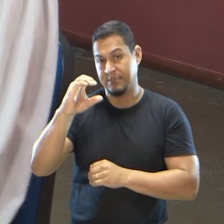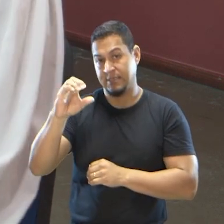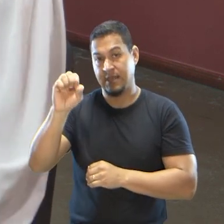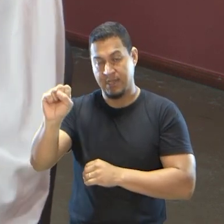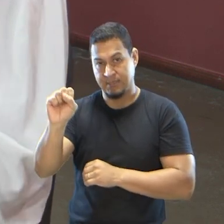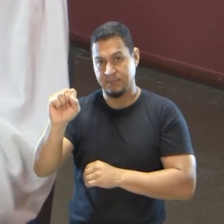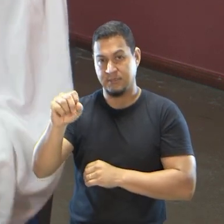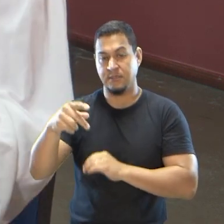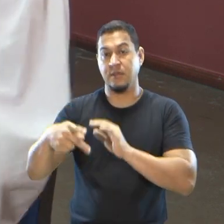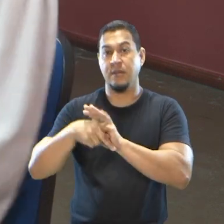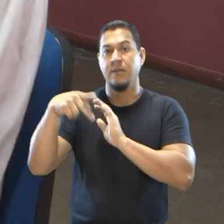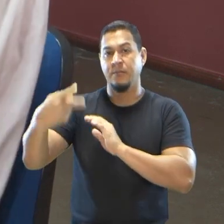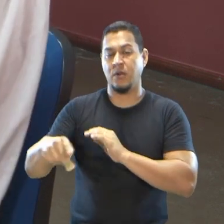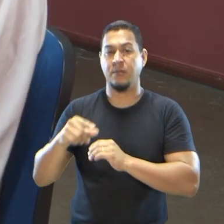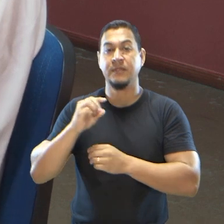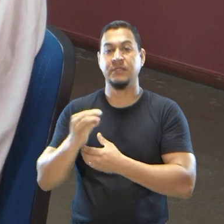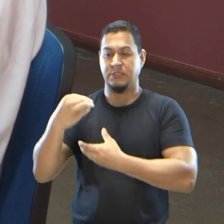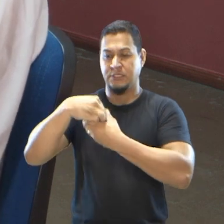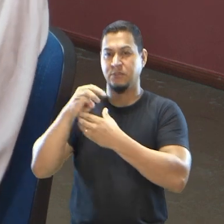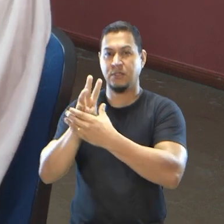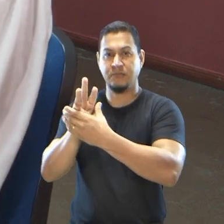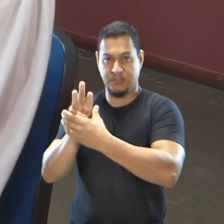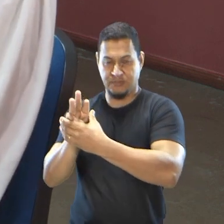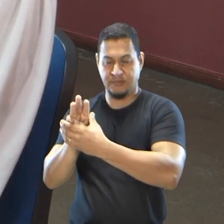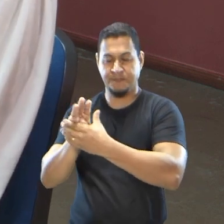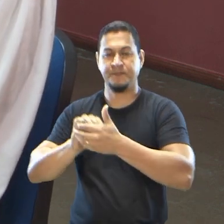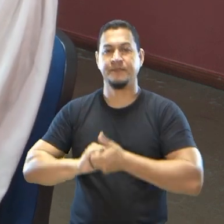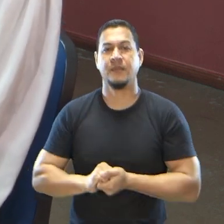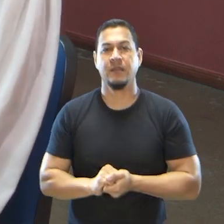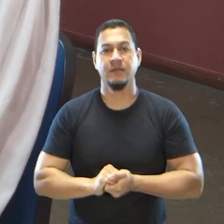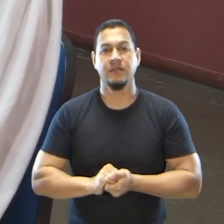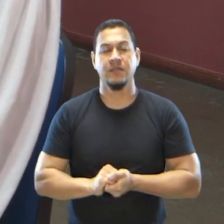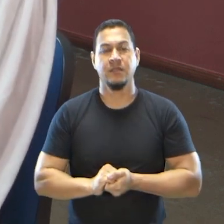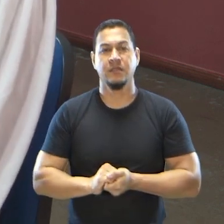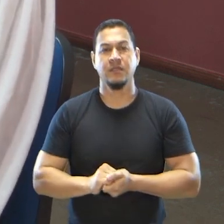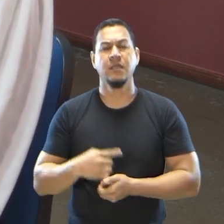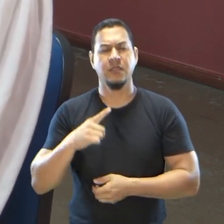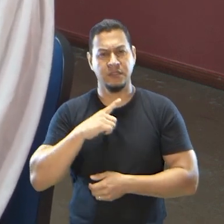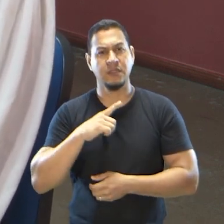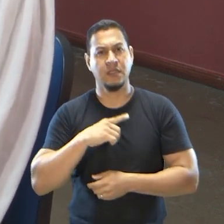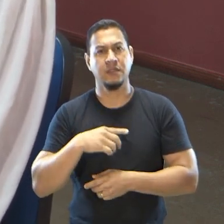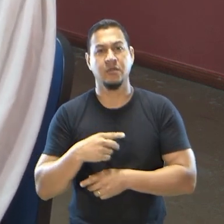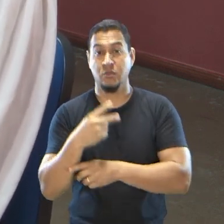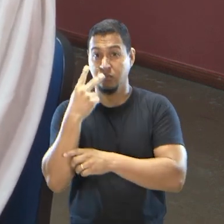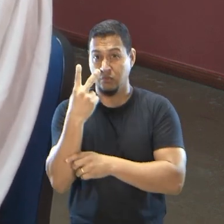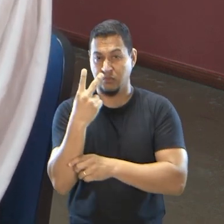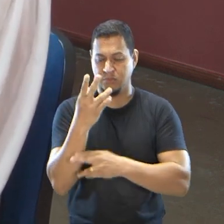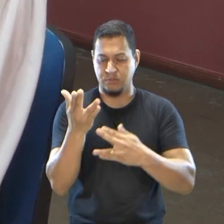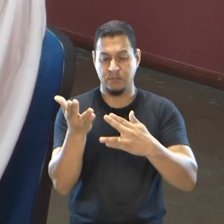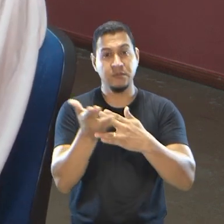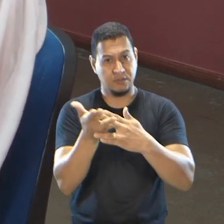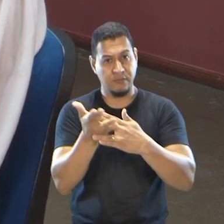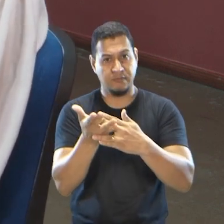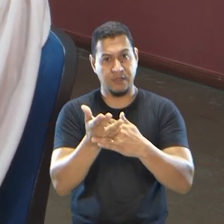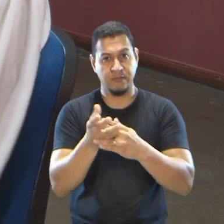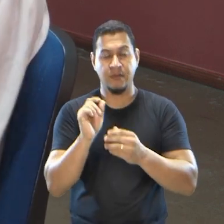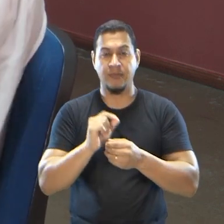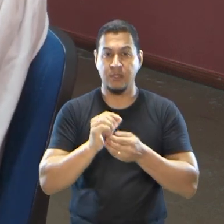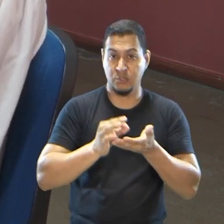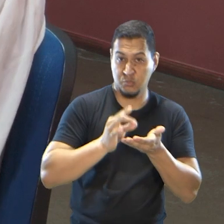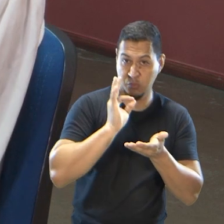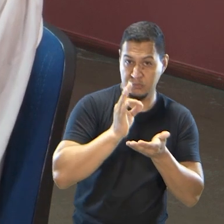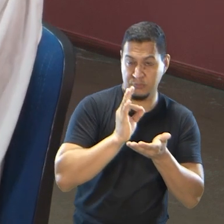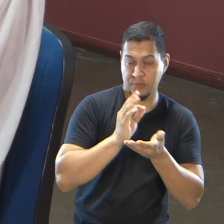Saúde do Paricarana, né? A UFRR no campus Paricarana. E vamos ter dois intervalos, pausas para o